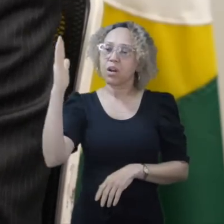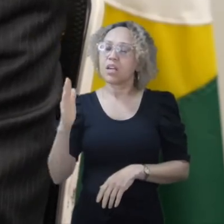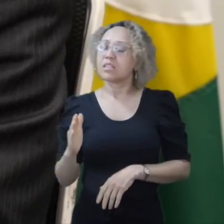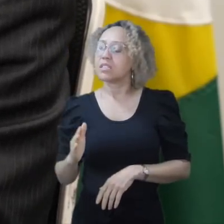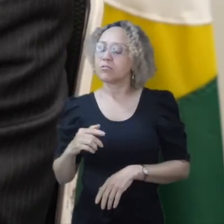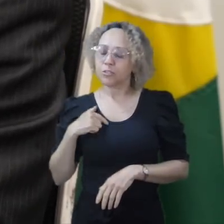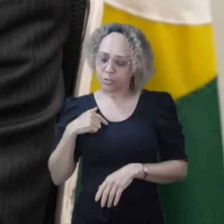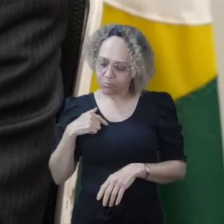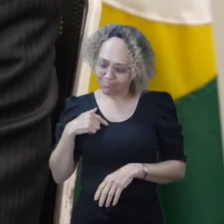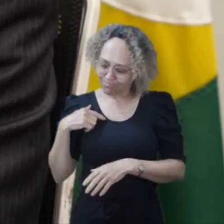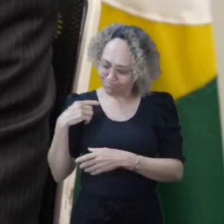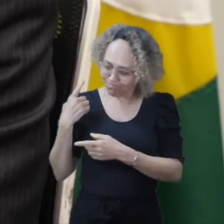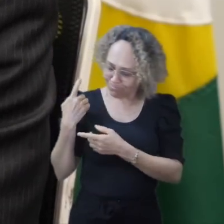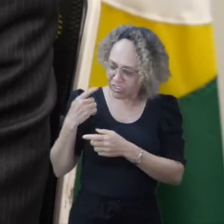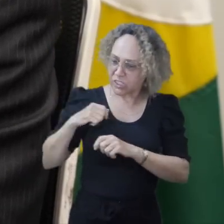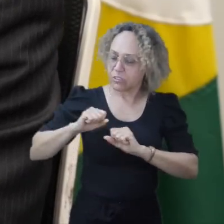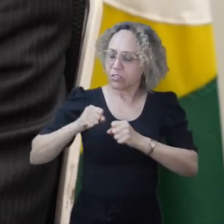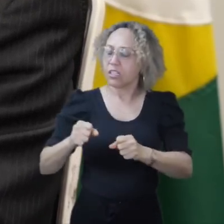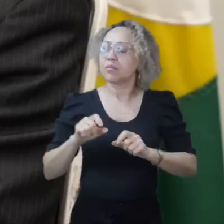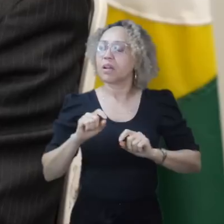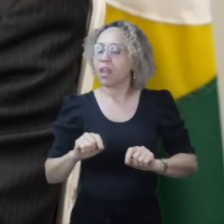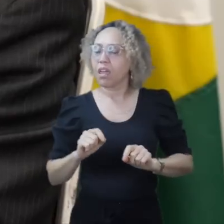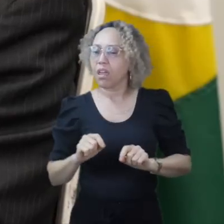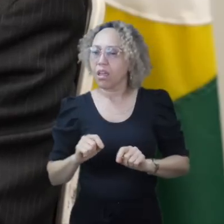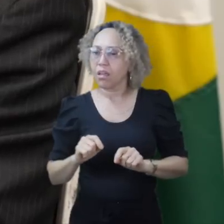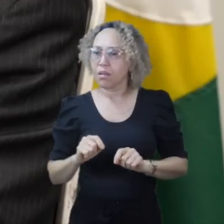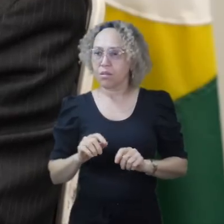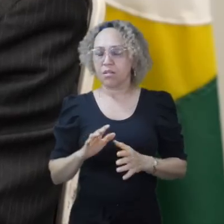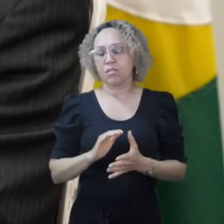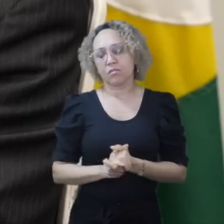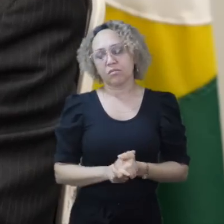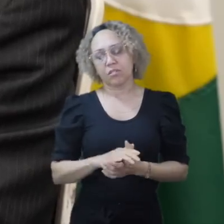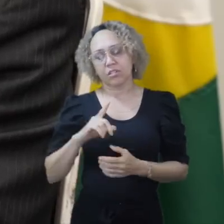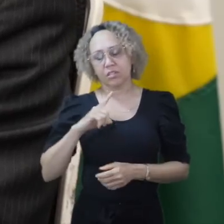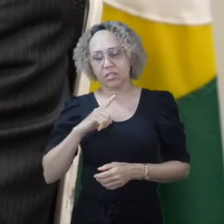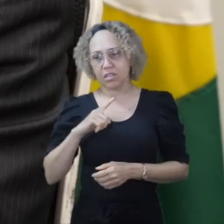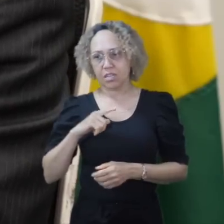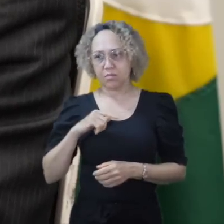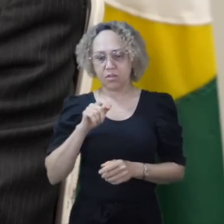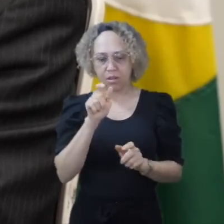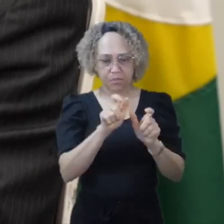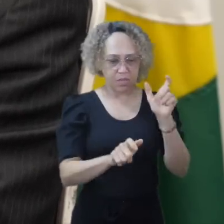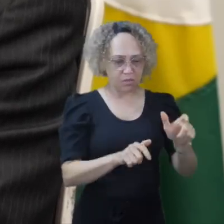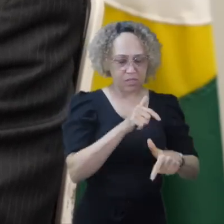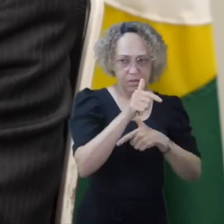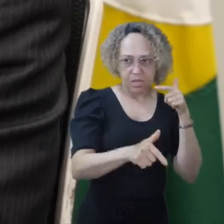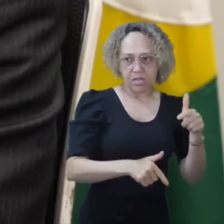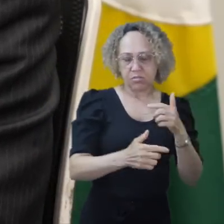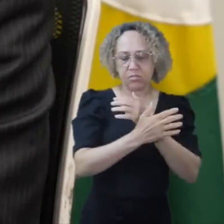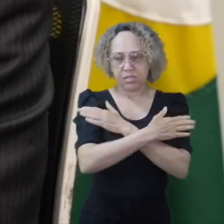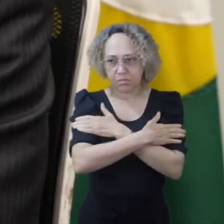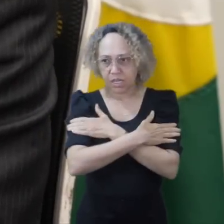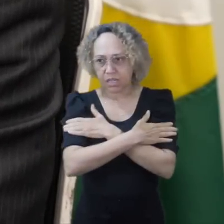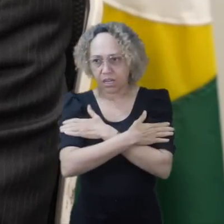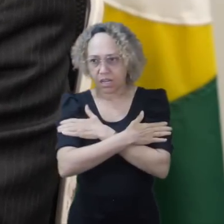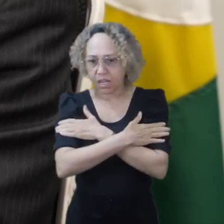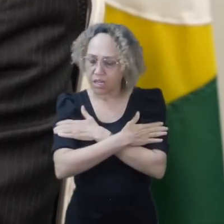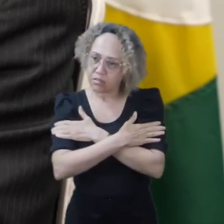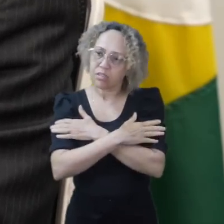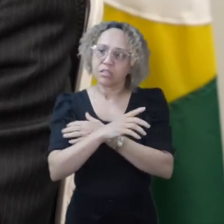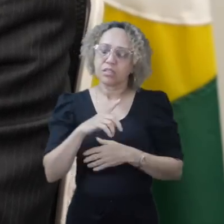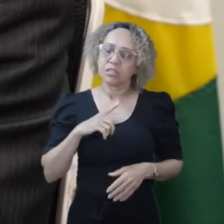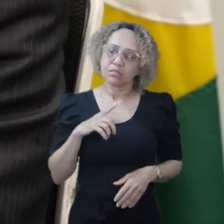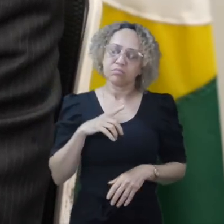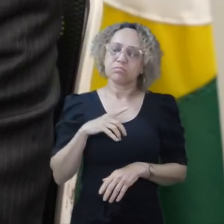trabalhadora não é só o assalariado, né? Porque nós temos o trabalhador desempregado, que está desempregado e que é beneficiário dos